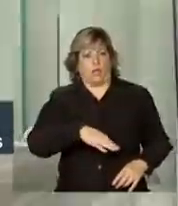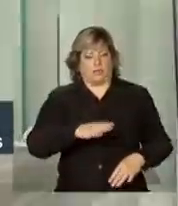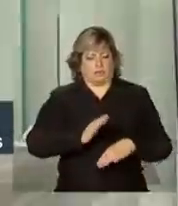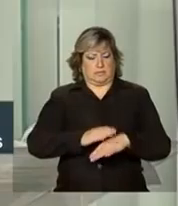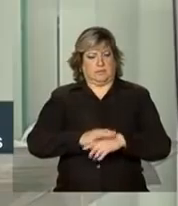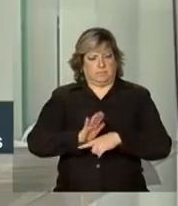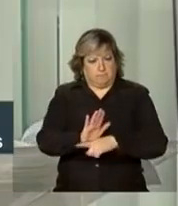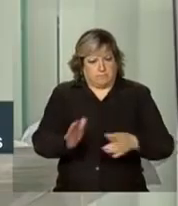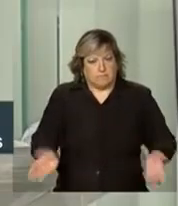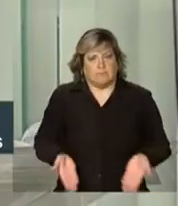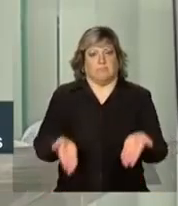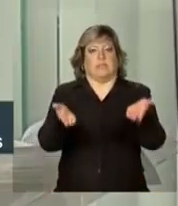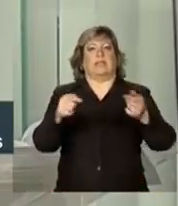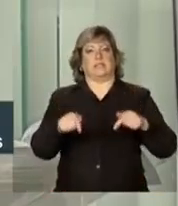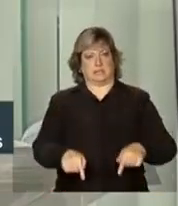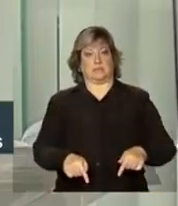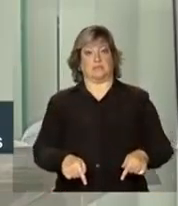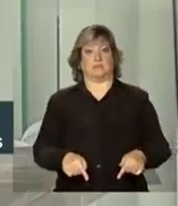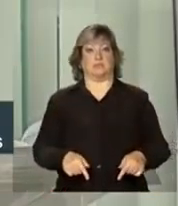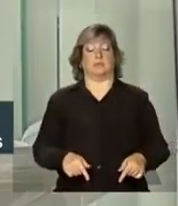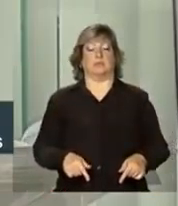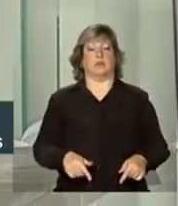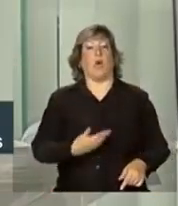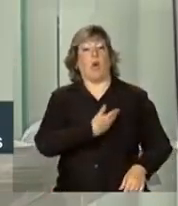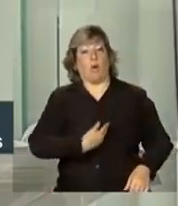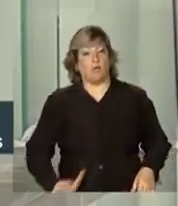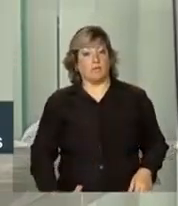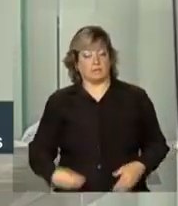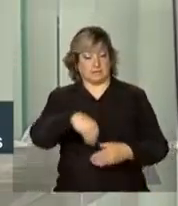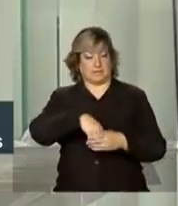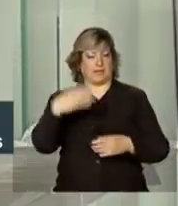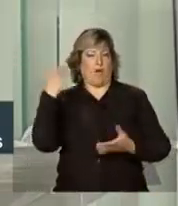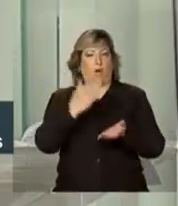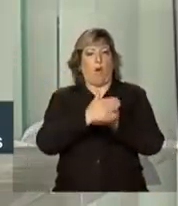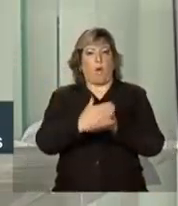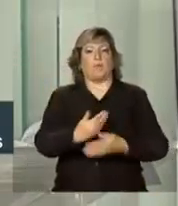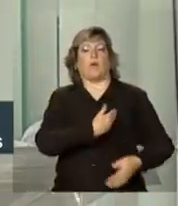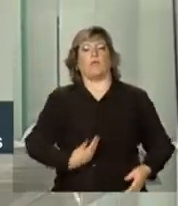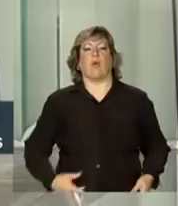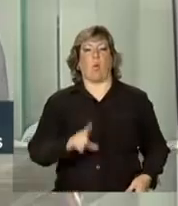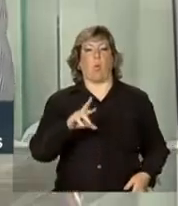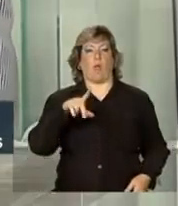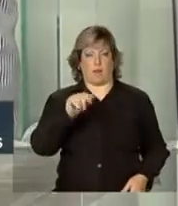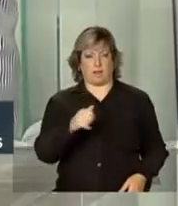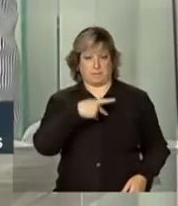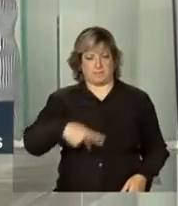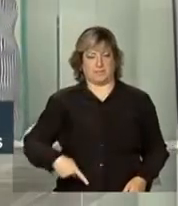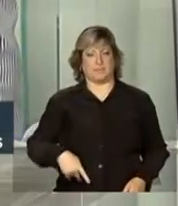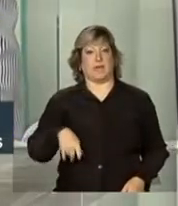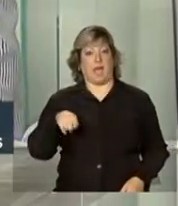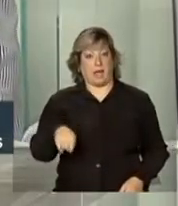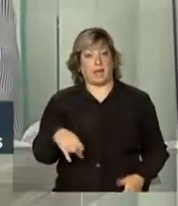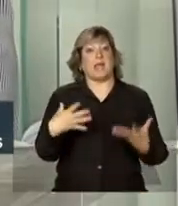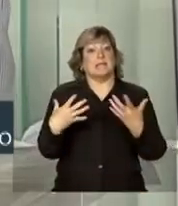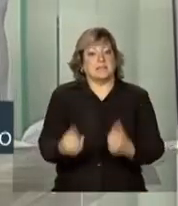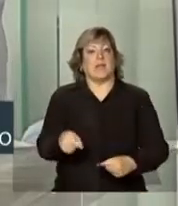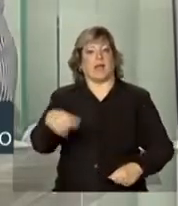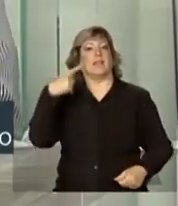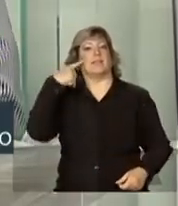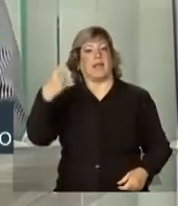isso. E o governo, no início do governo Lula, ele compra essa ideia. E,